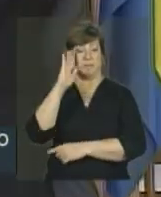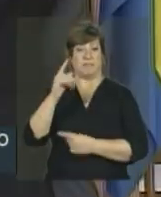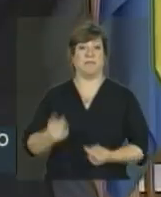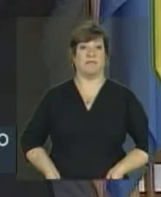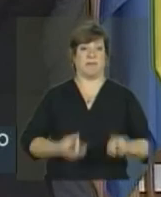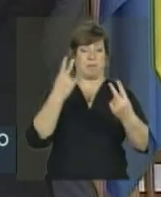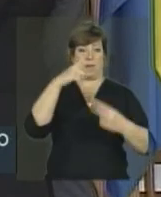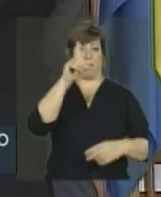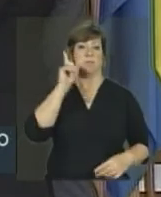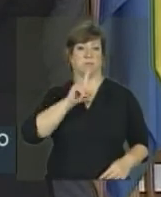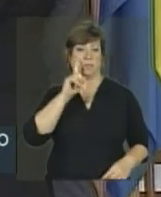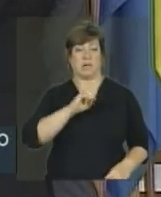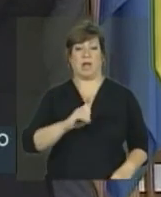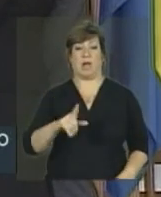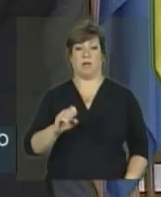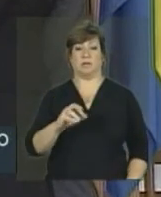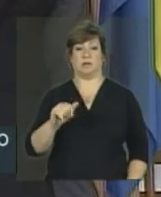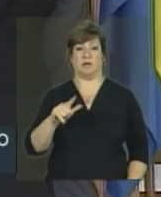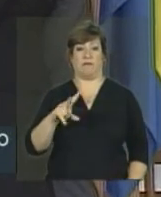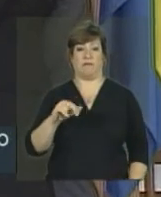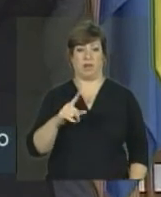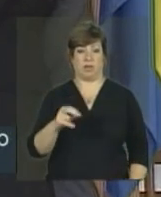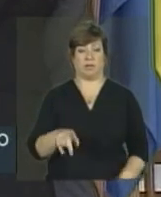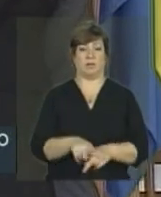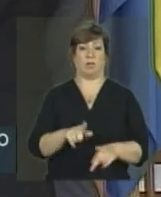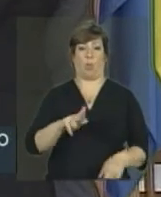Unidos, El Salvador e Guatemala.